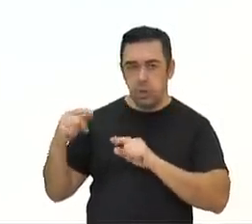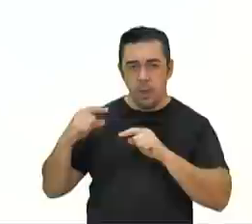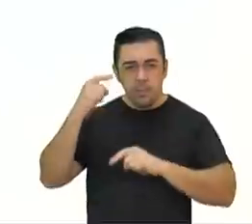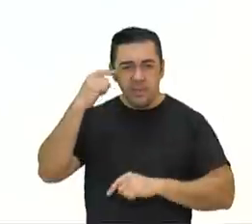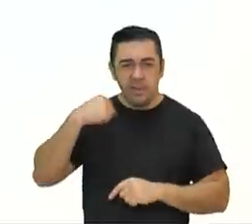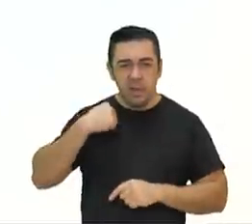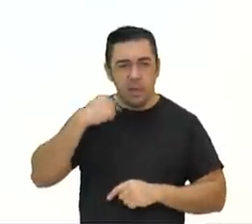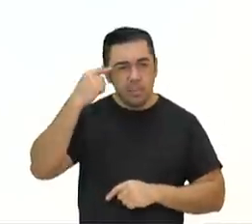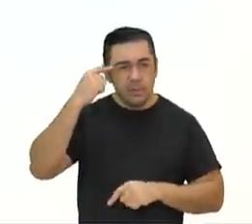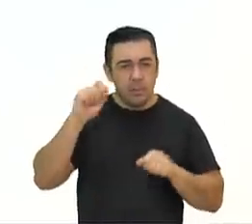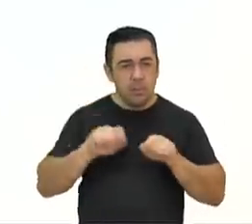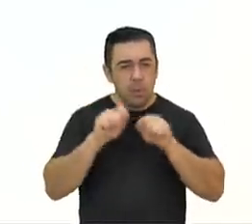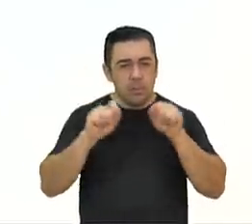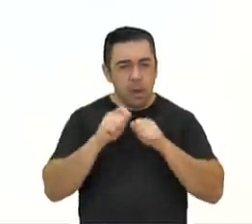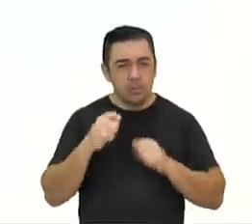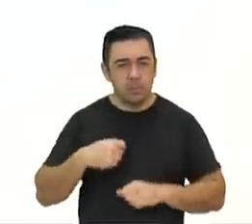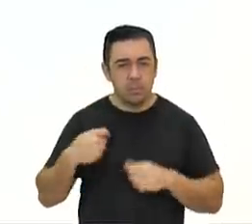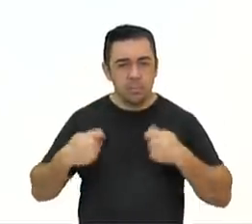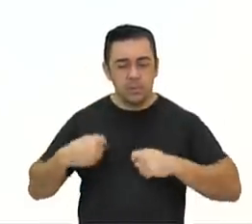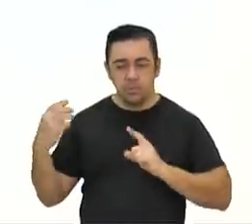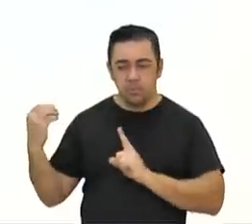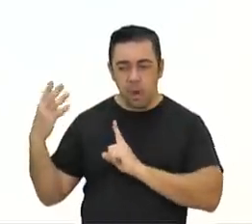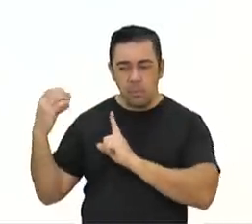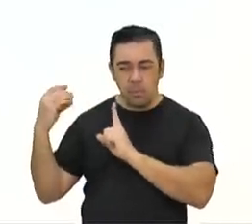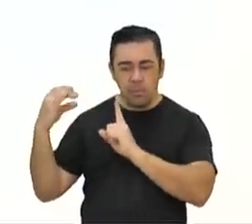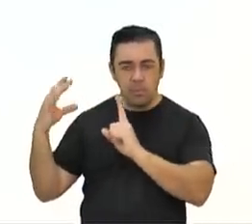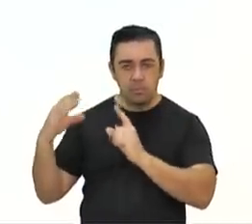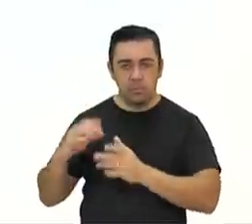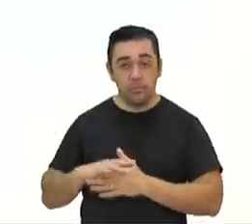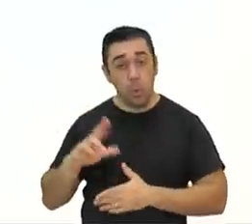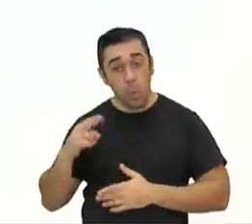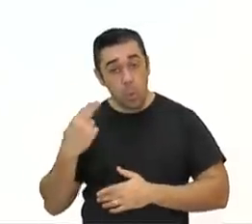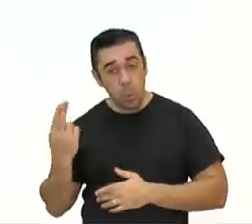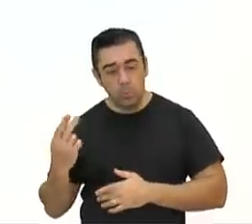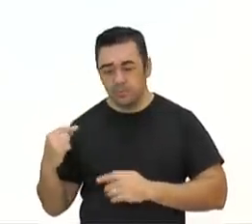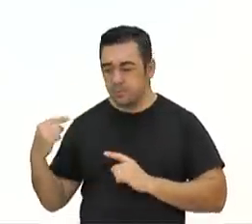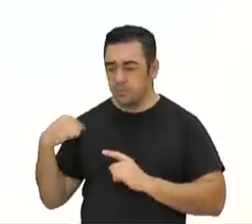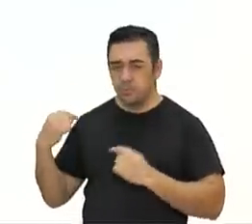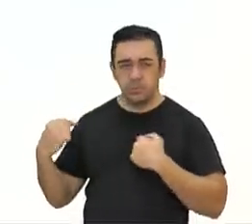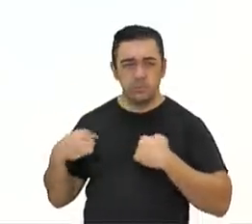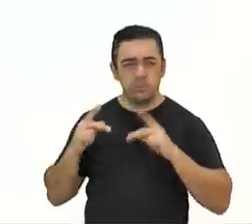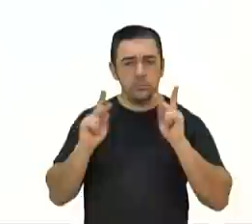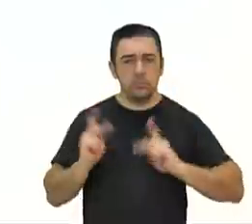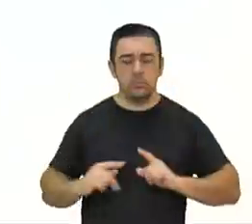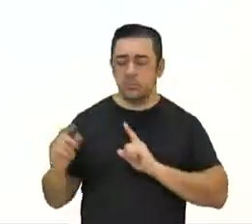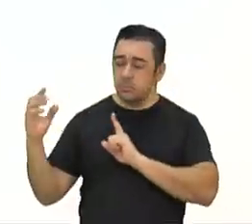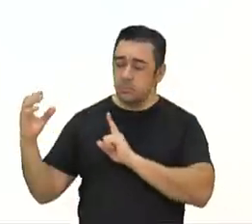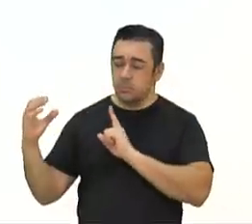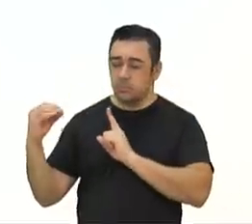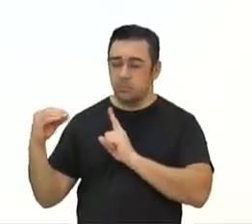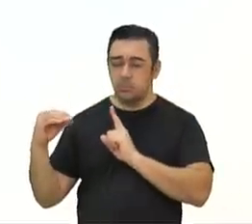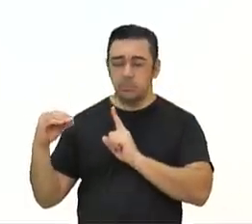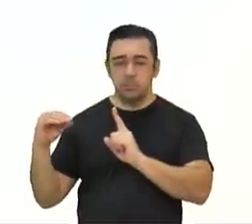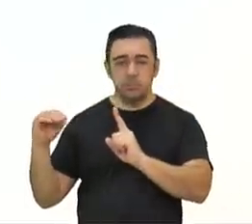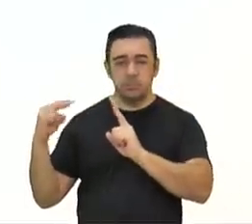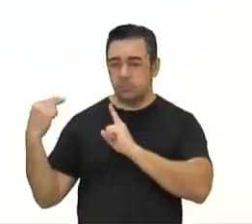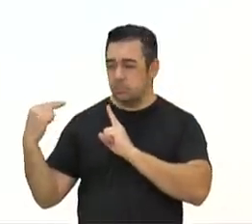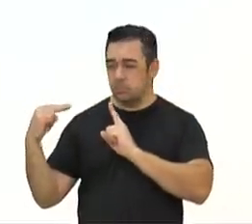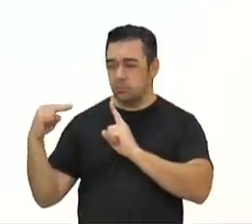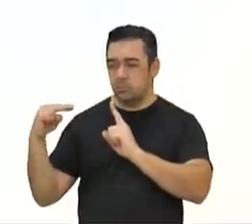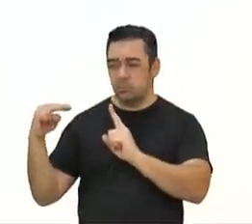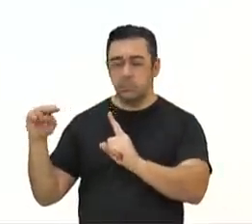bobagens. Tenho de adverti-lo latindo. Ou então, hoje o cara está numa boa. Vou deixá-lo passar em